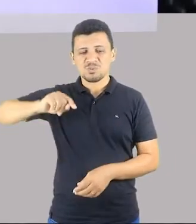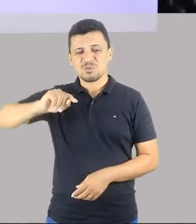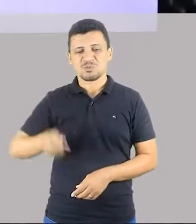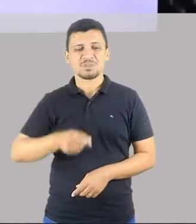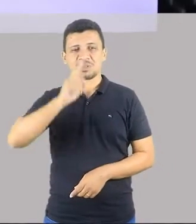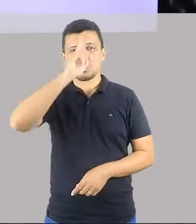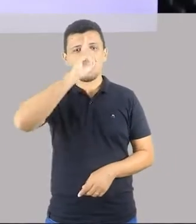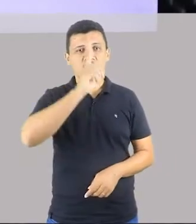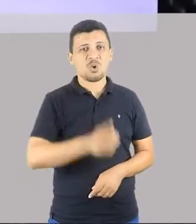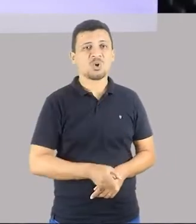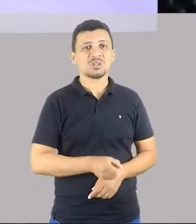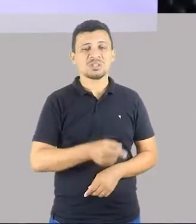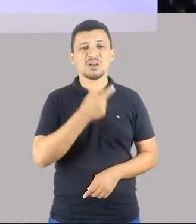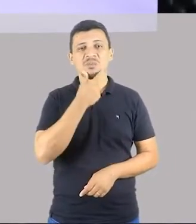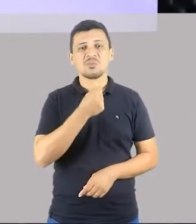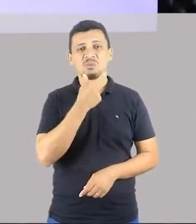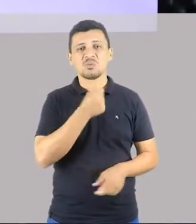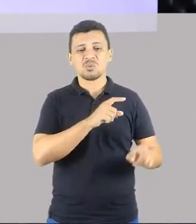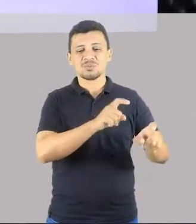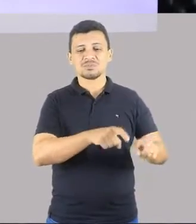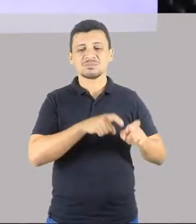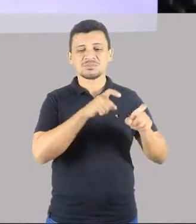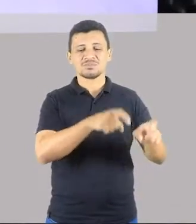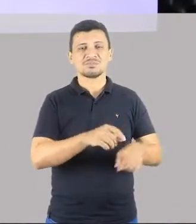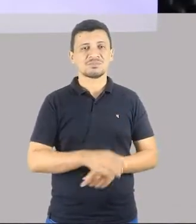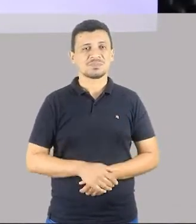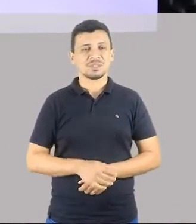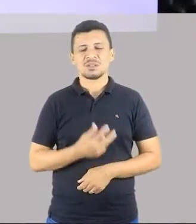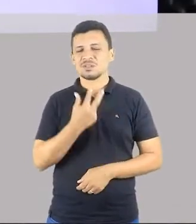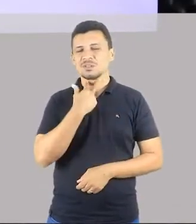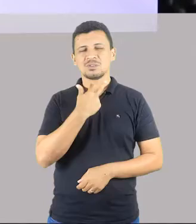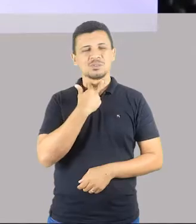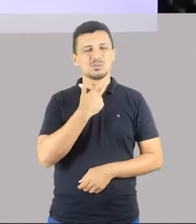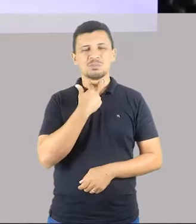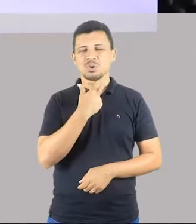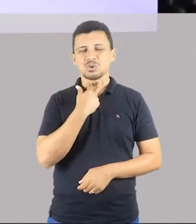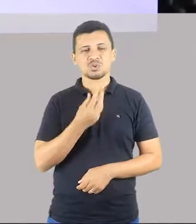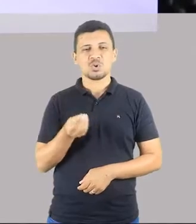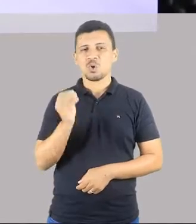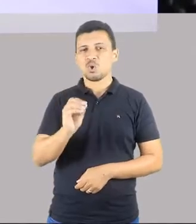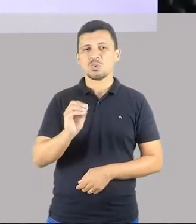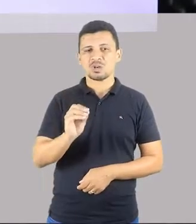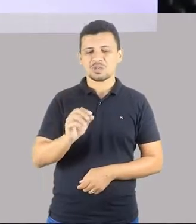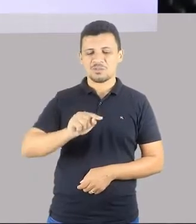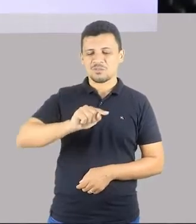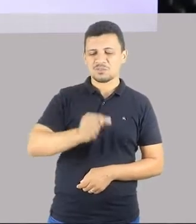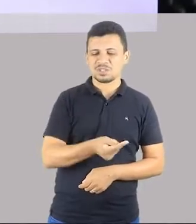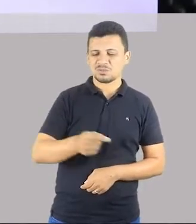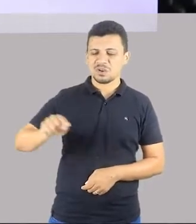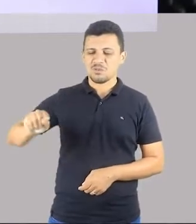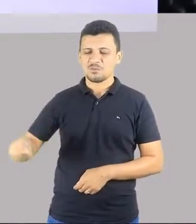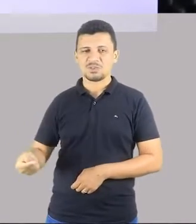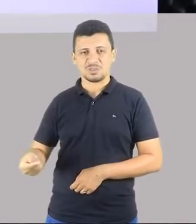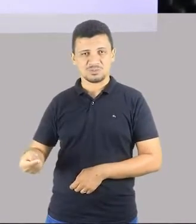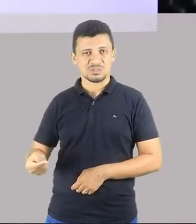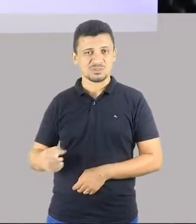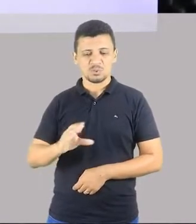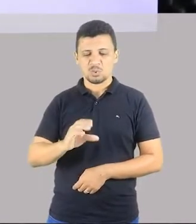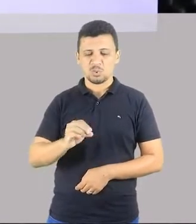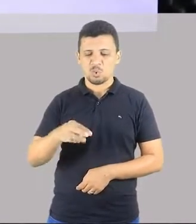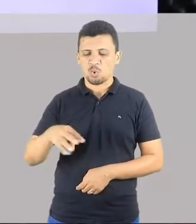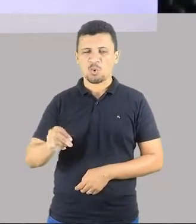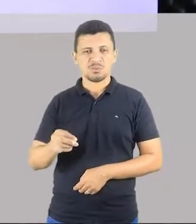camponês. Esse como ordenar o camponês, certo? Eu não posso colocar o como intercalado. Então, a vírgula aí está indevida,